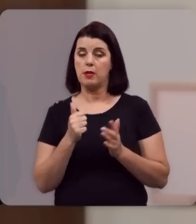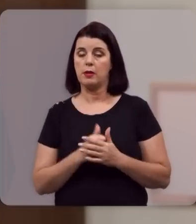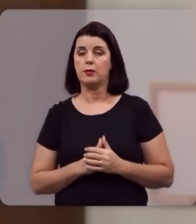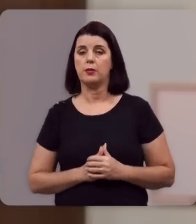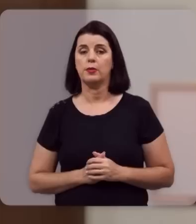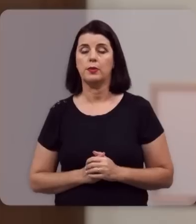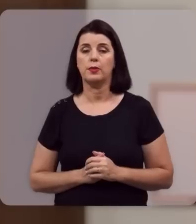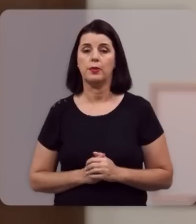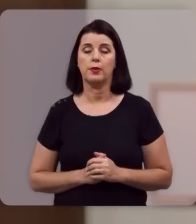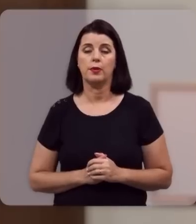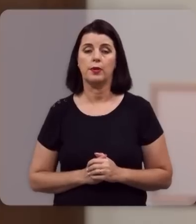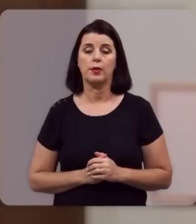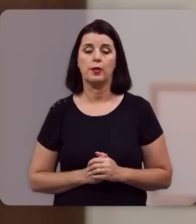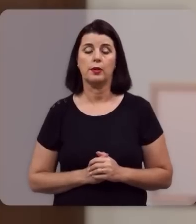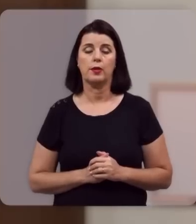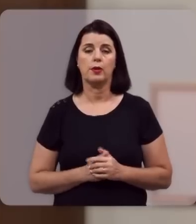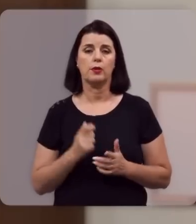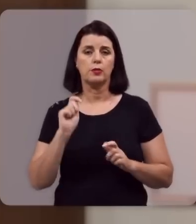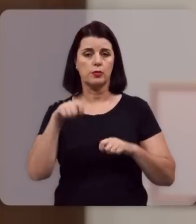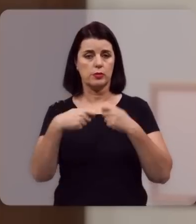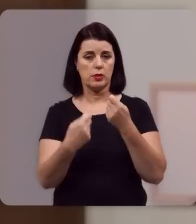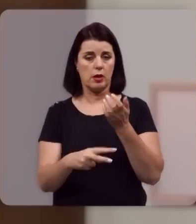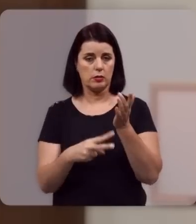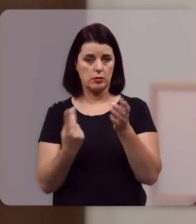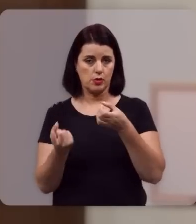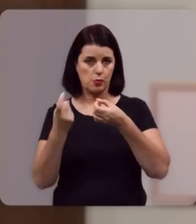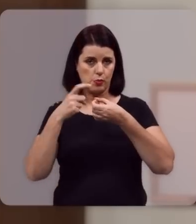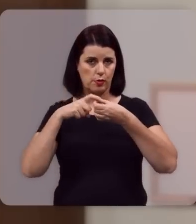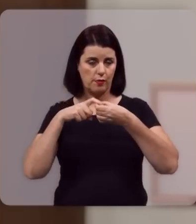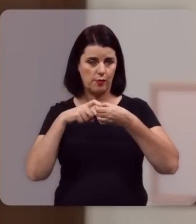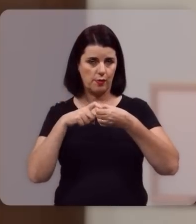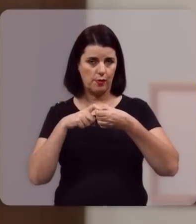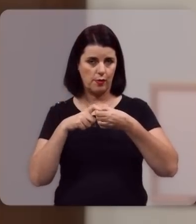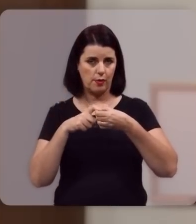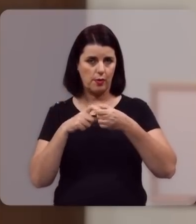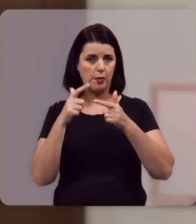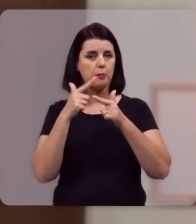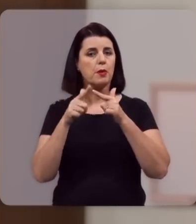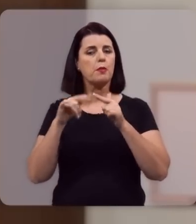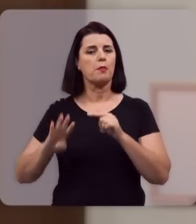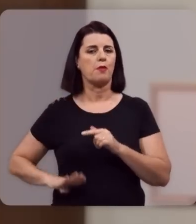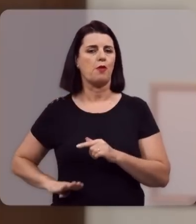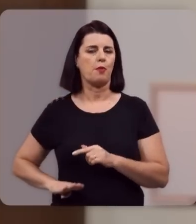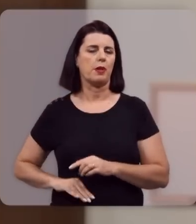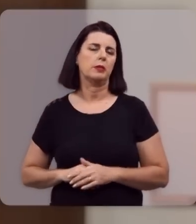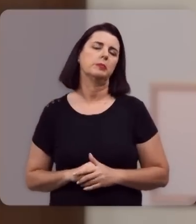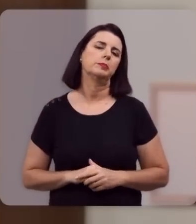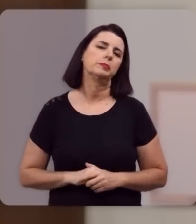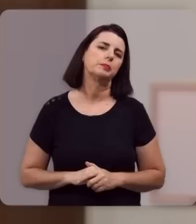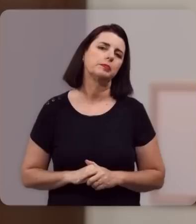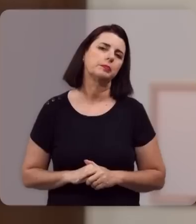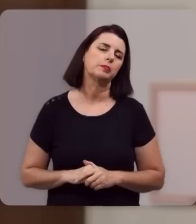primeiramente, que um dos sinais da segunda vinda é o problema da fome.